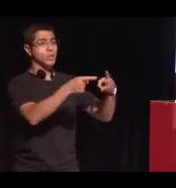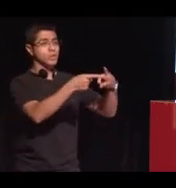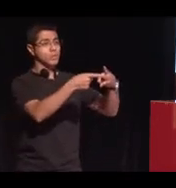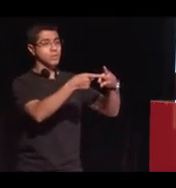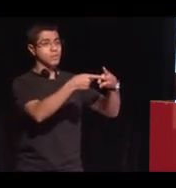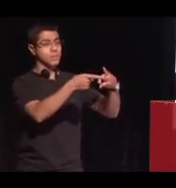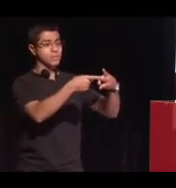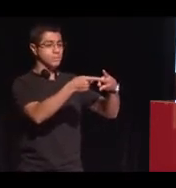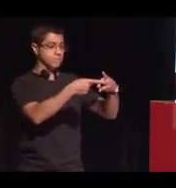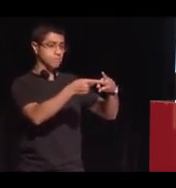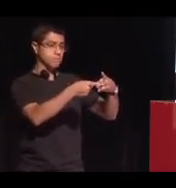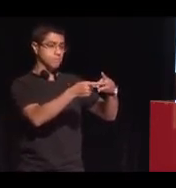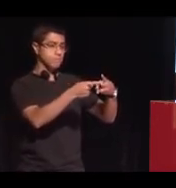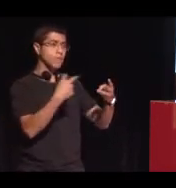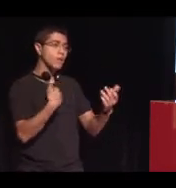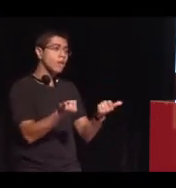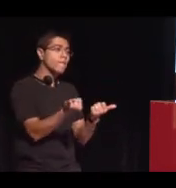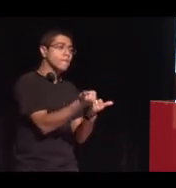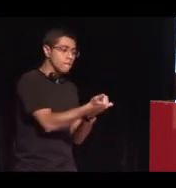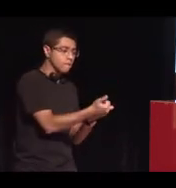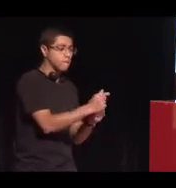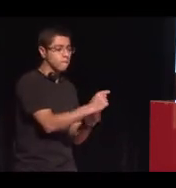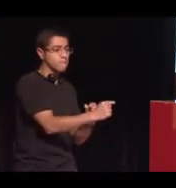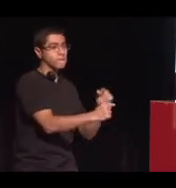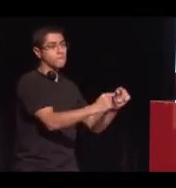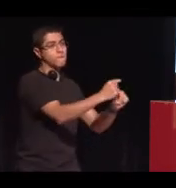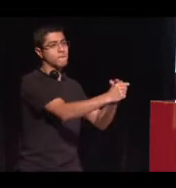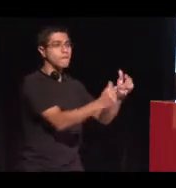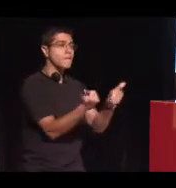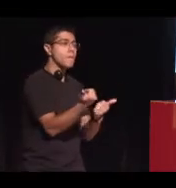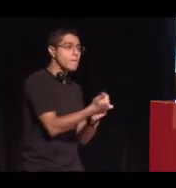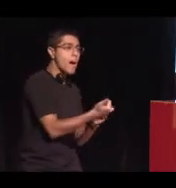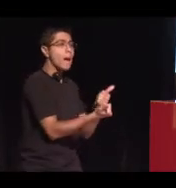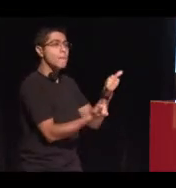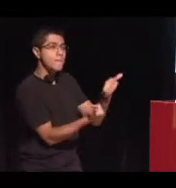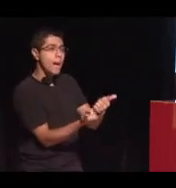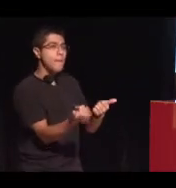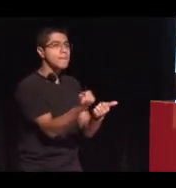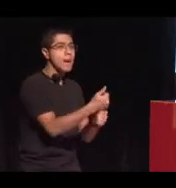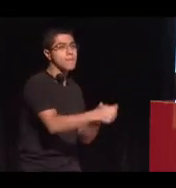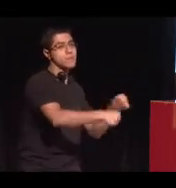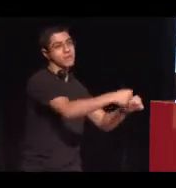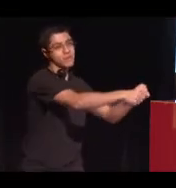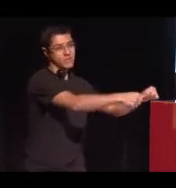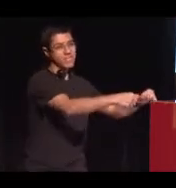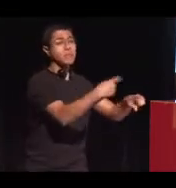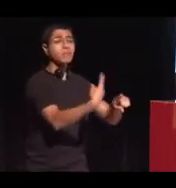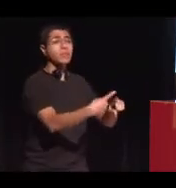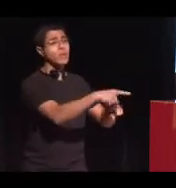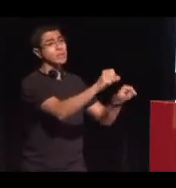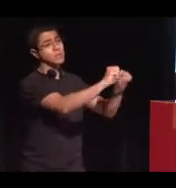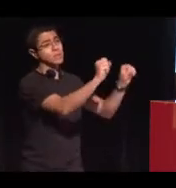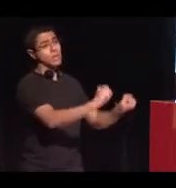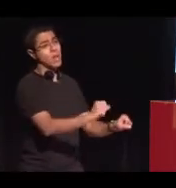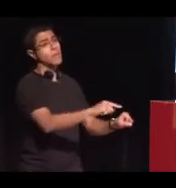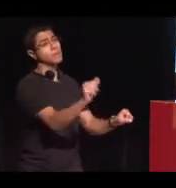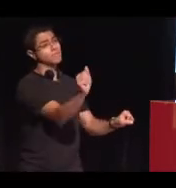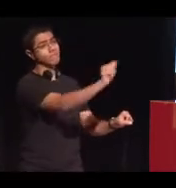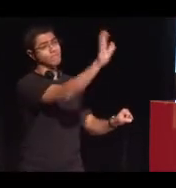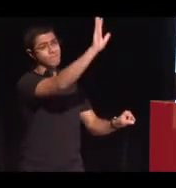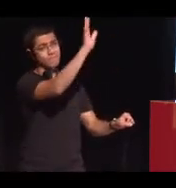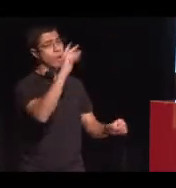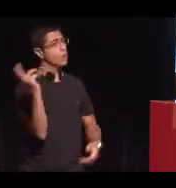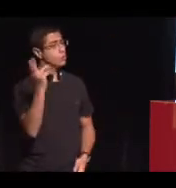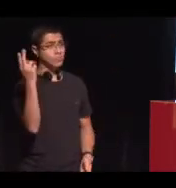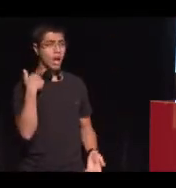falou antes. O sistema era o core do negócio. Eu não podia simplesmente começar do zero e parar o que estava ali.